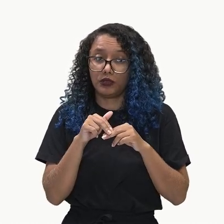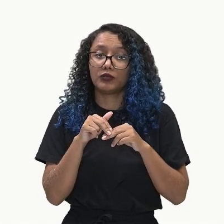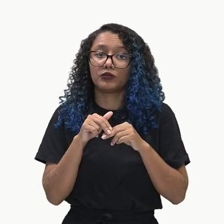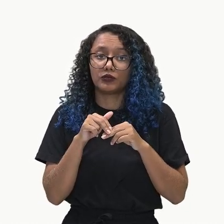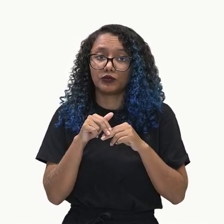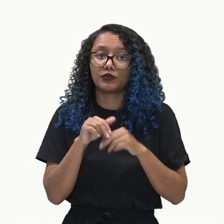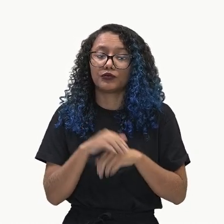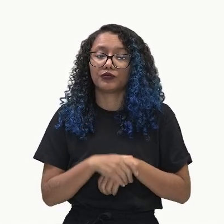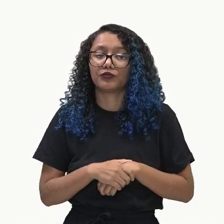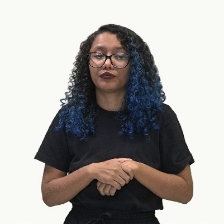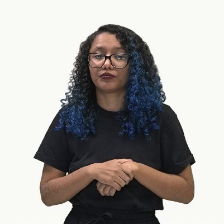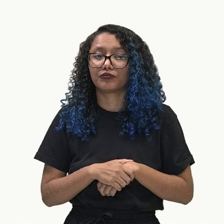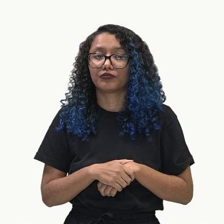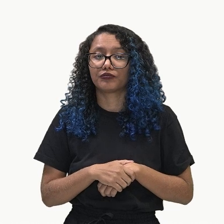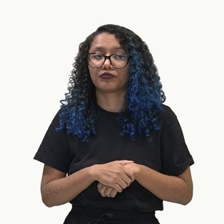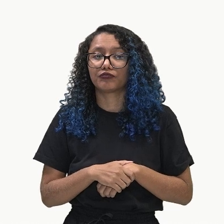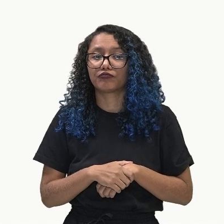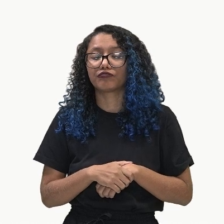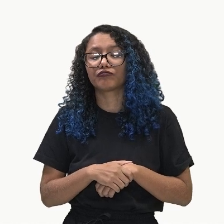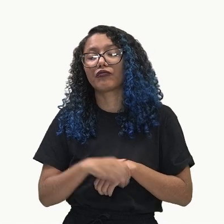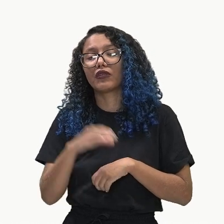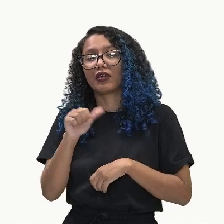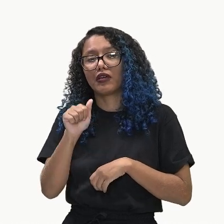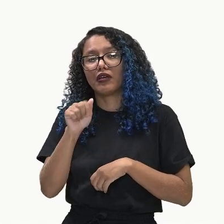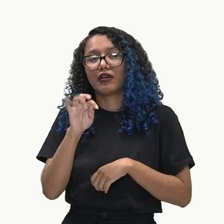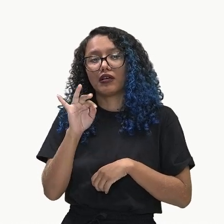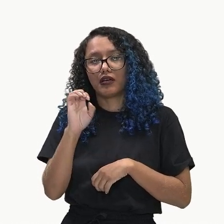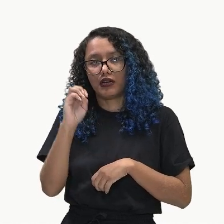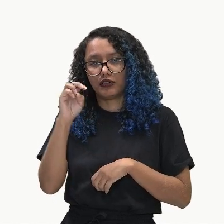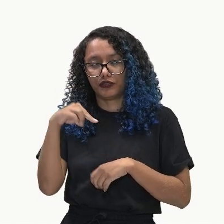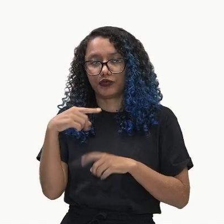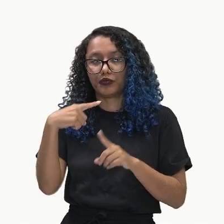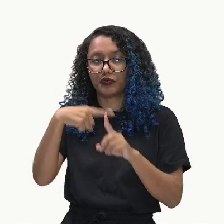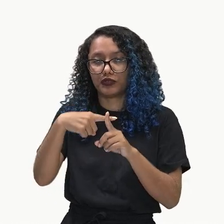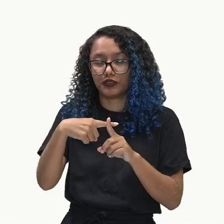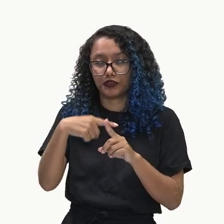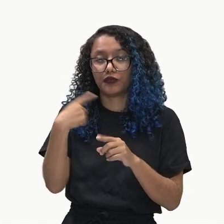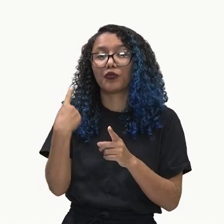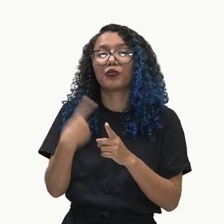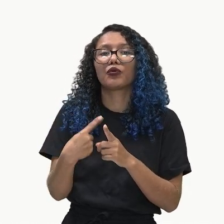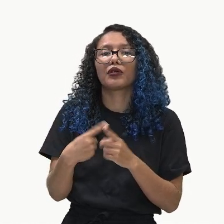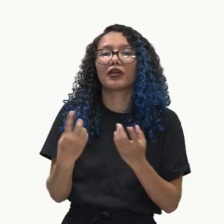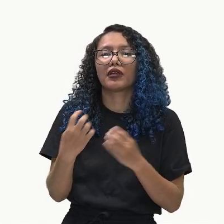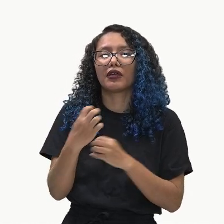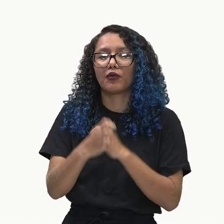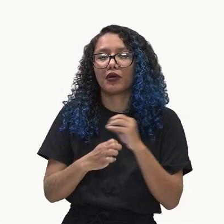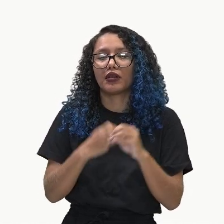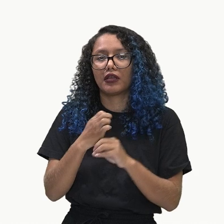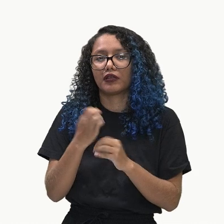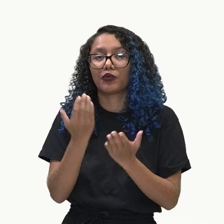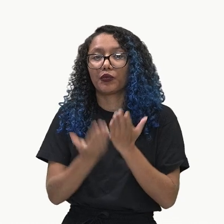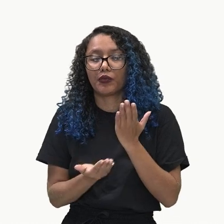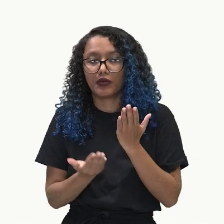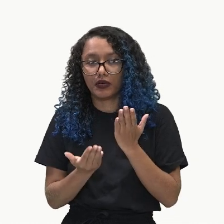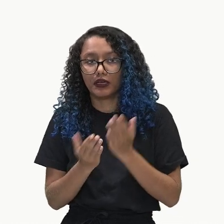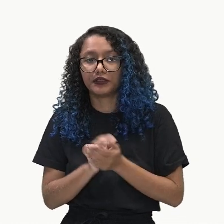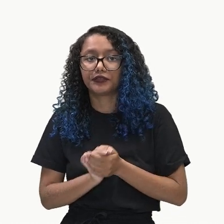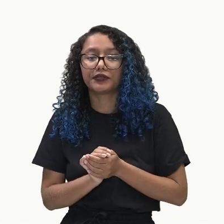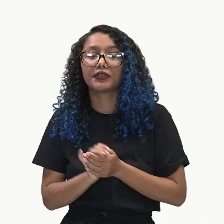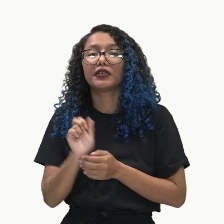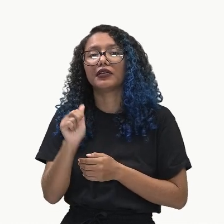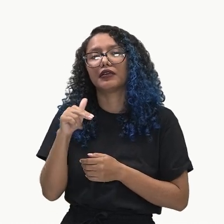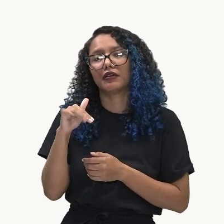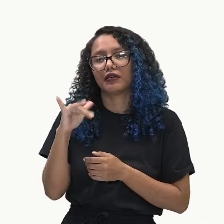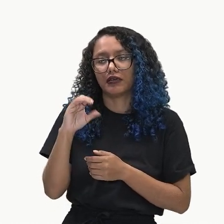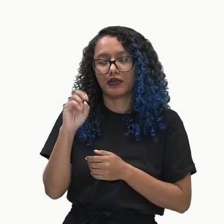o cátion fica positivo quando ele perde elétrons. E o ânion, quando ele ganha